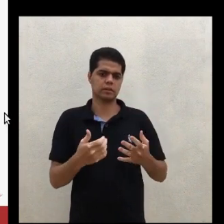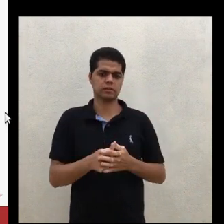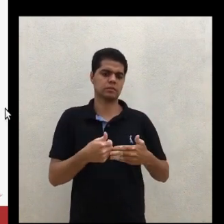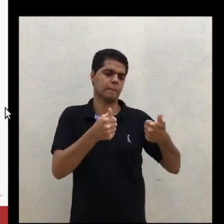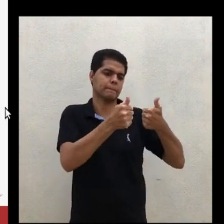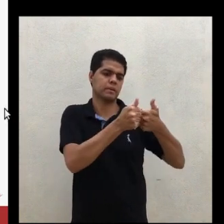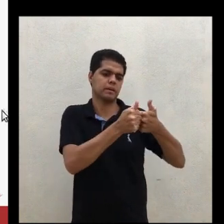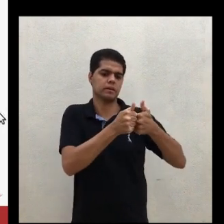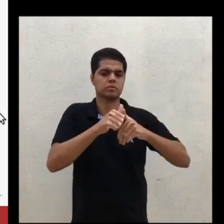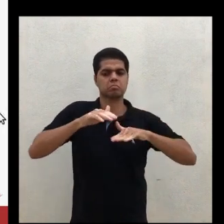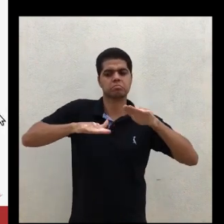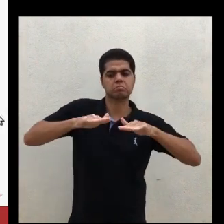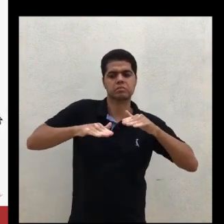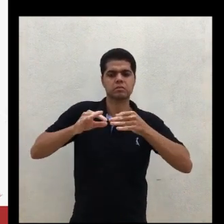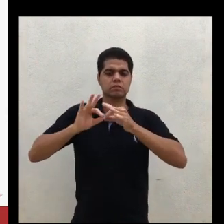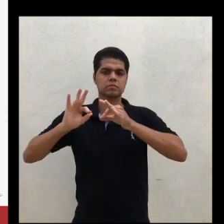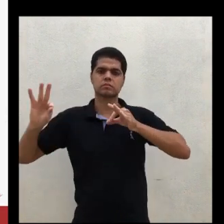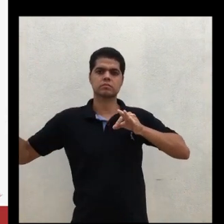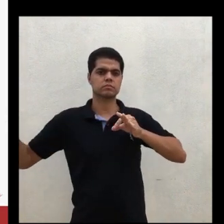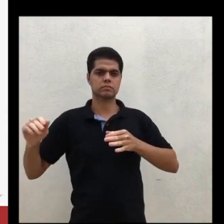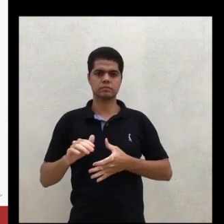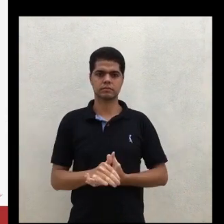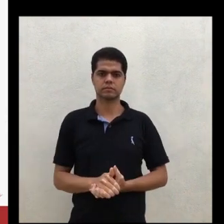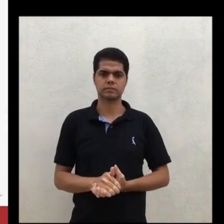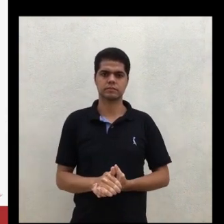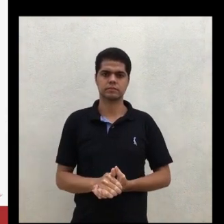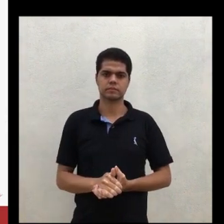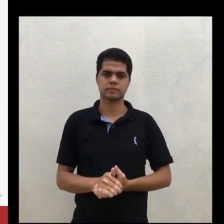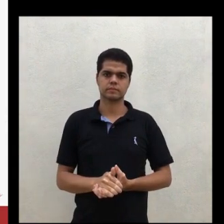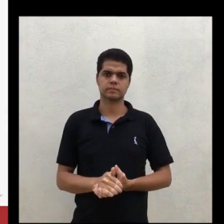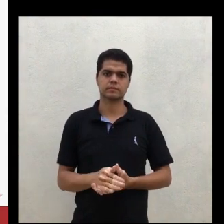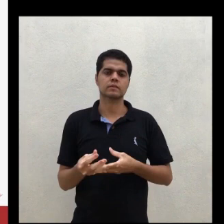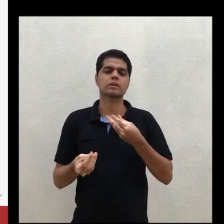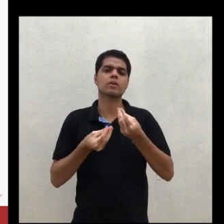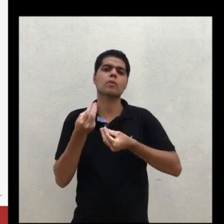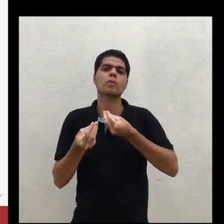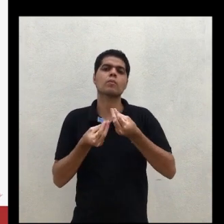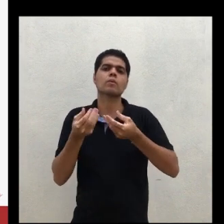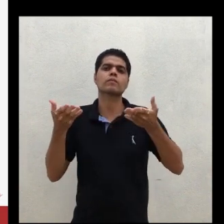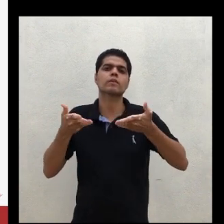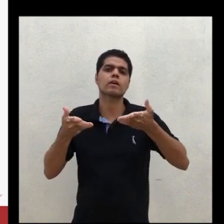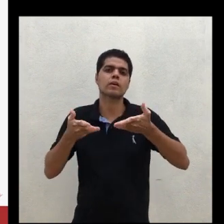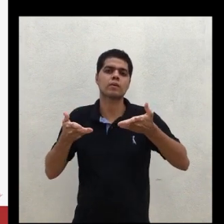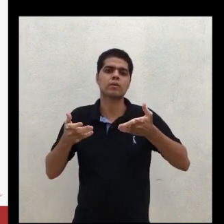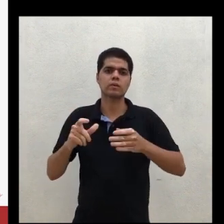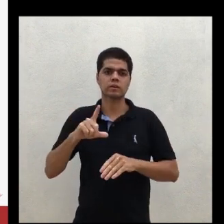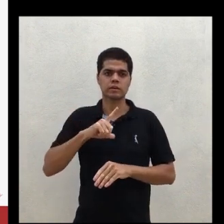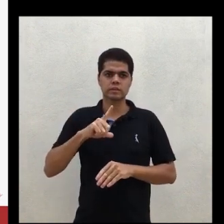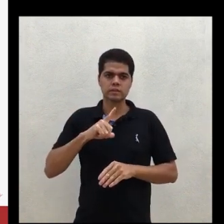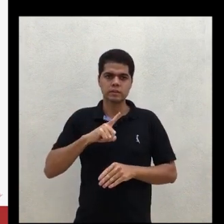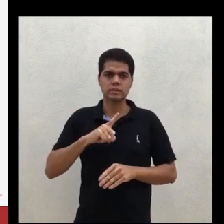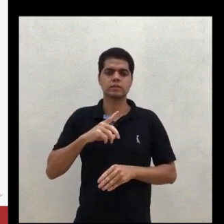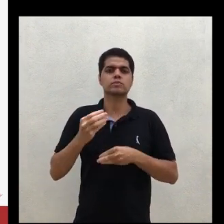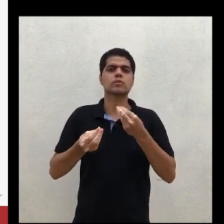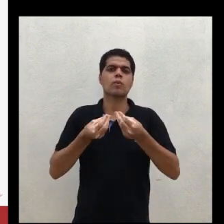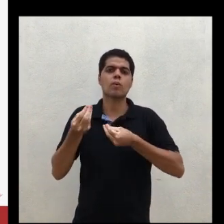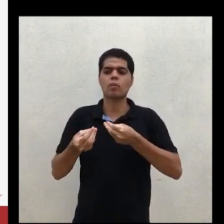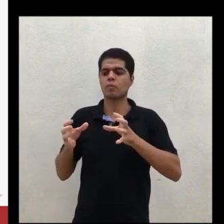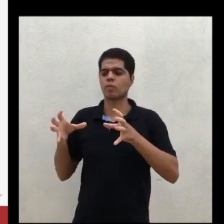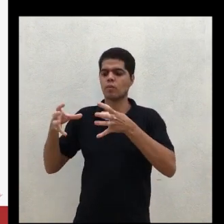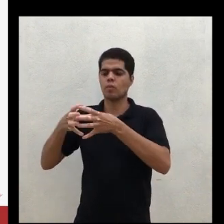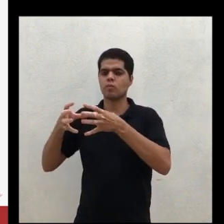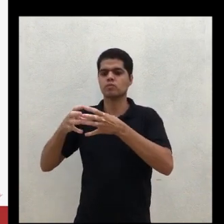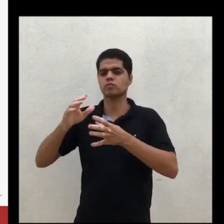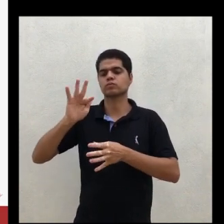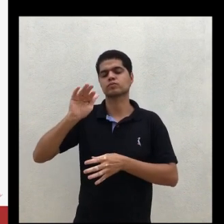Bom, o que a gente fez até aqui? Até aqui a gente representou as variáveis na forma de conjuntos fuzzy. Que é isso? Tá? Eu vou representar